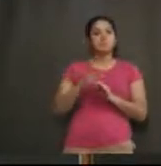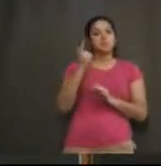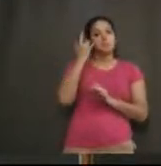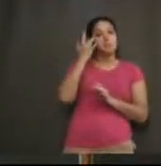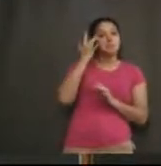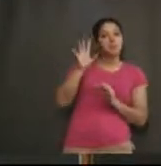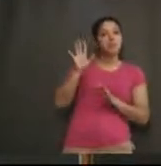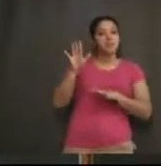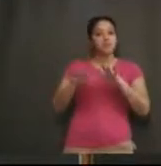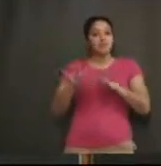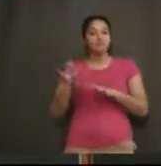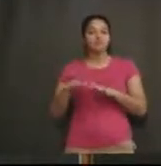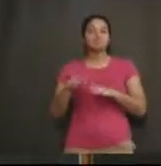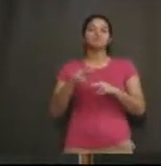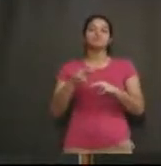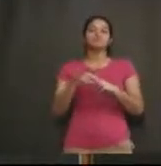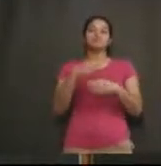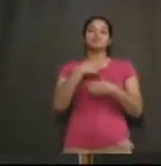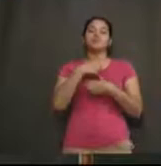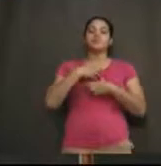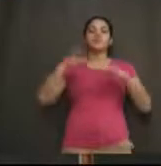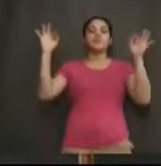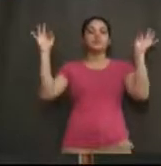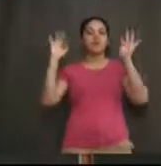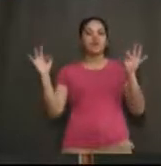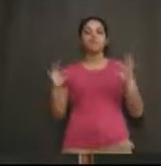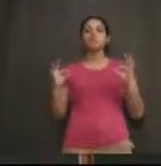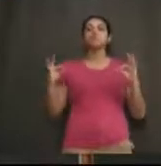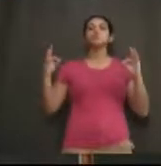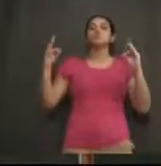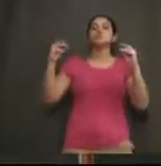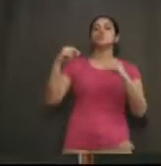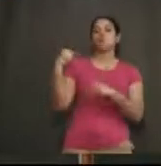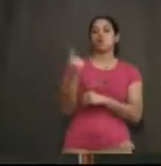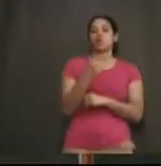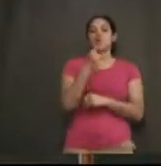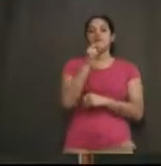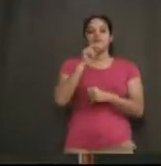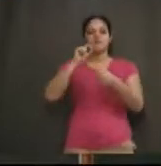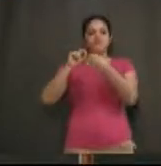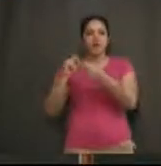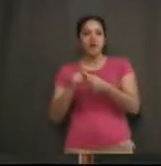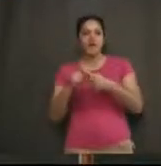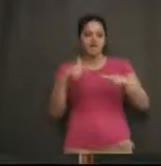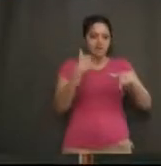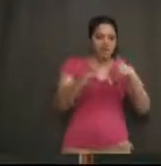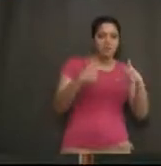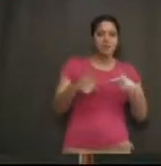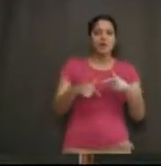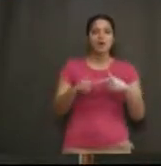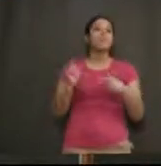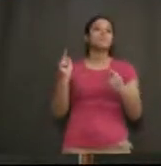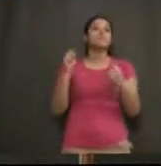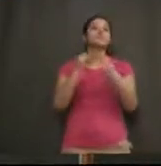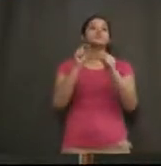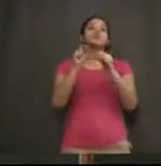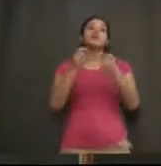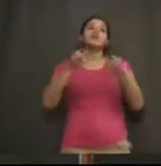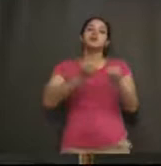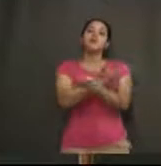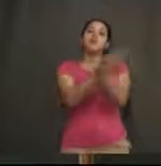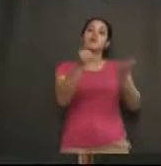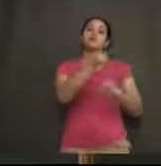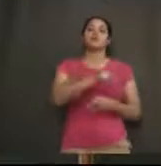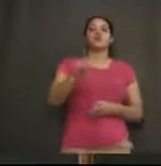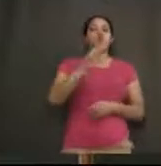deixa extremamente felizes, e tudo que a gente faz é exatamente para vocês. Não é para mim, não é para o